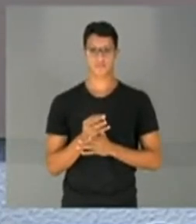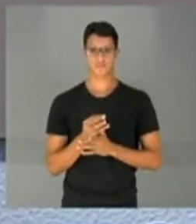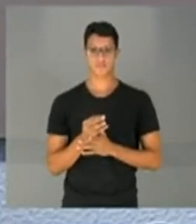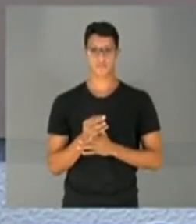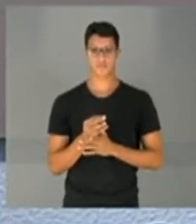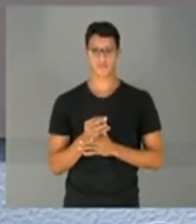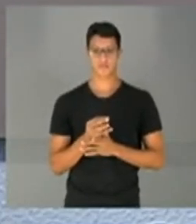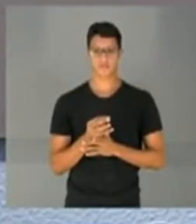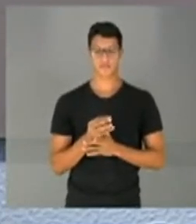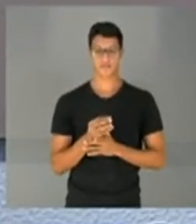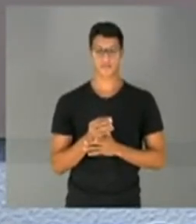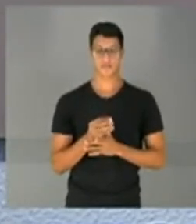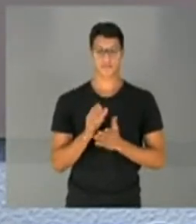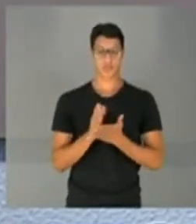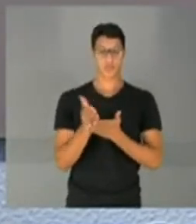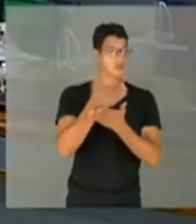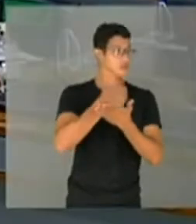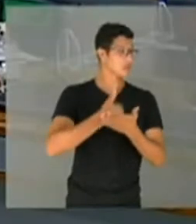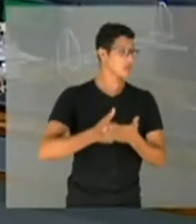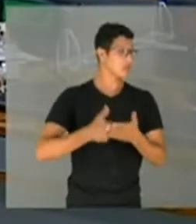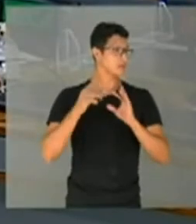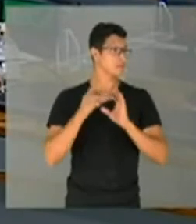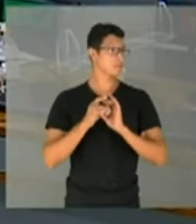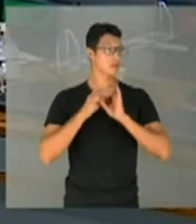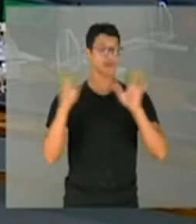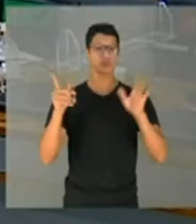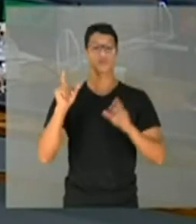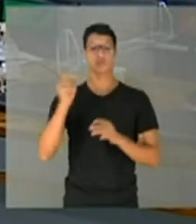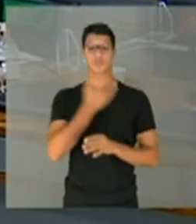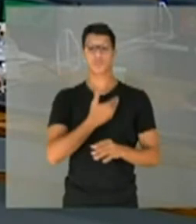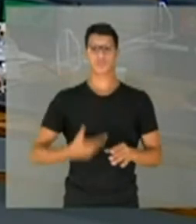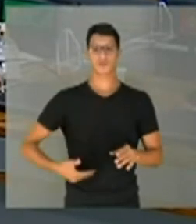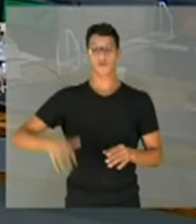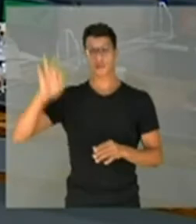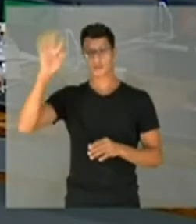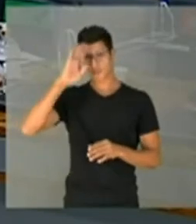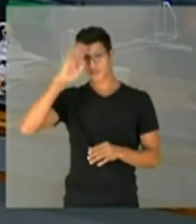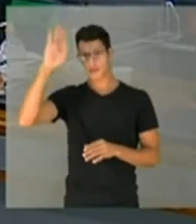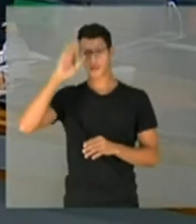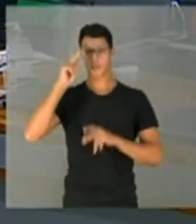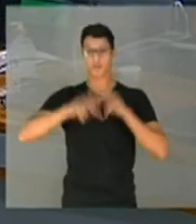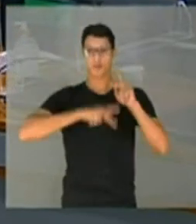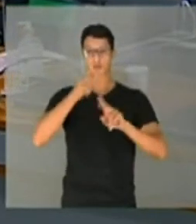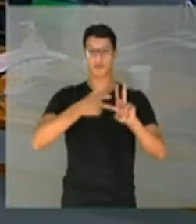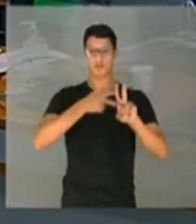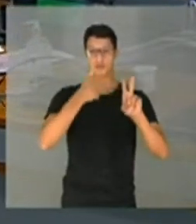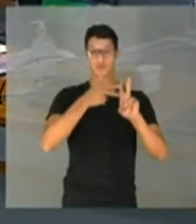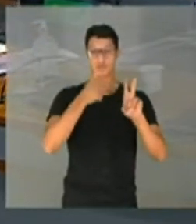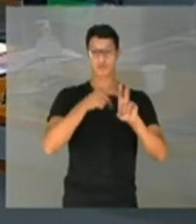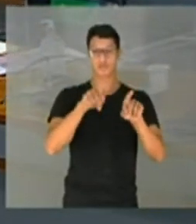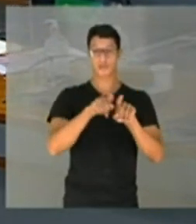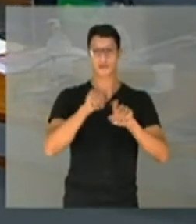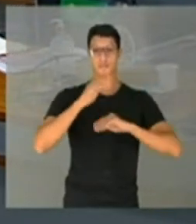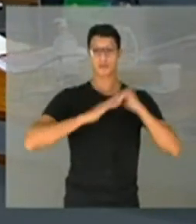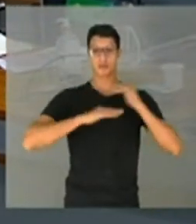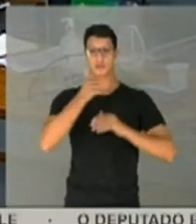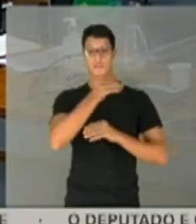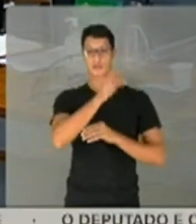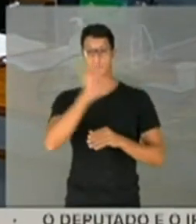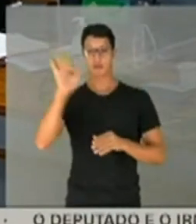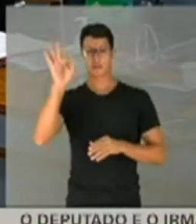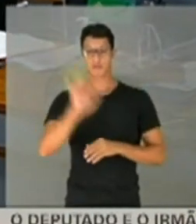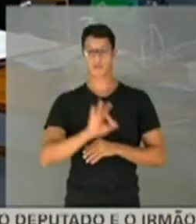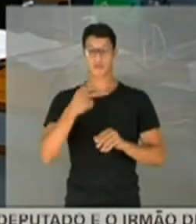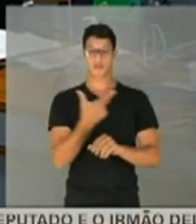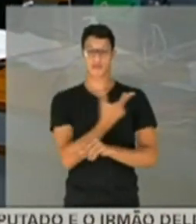indígena. Sim, exatamente. Foi esse dado que permitiu ao governo federal priorizar a população indígena, que inclusive está praticamente 100% vacinada.